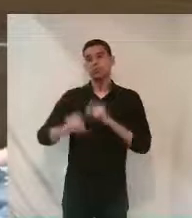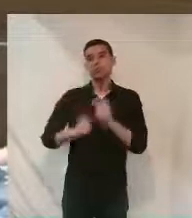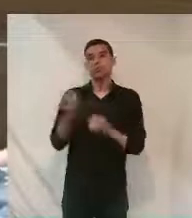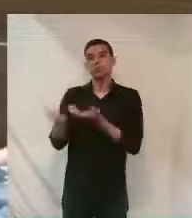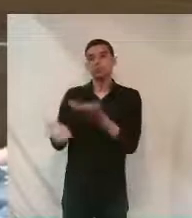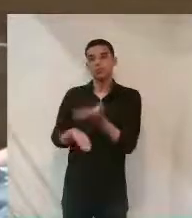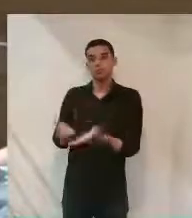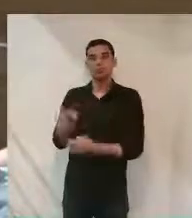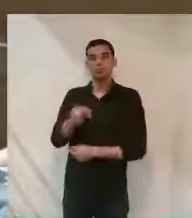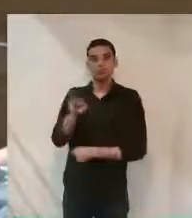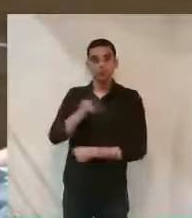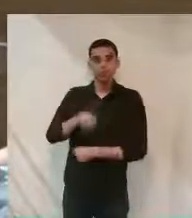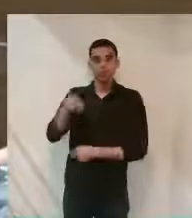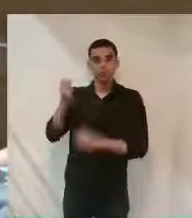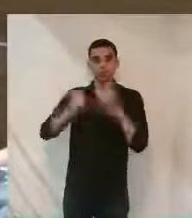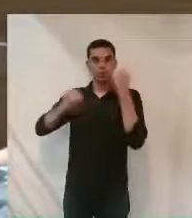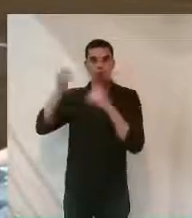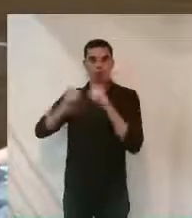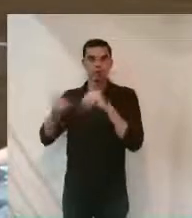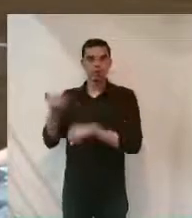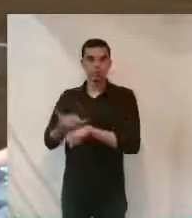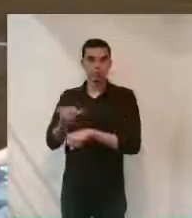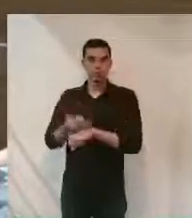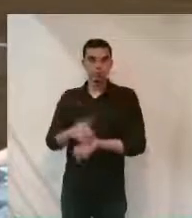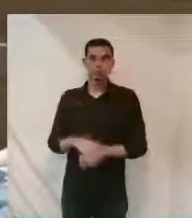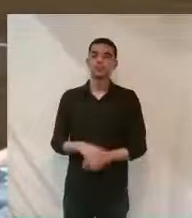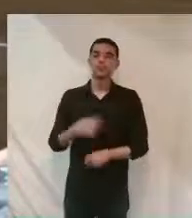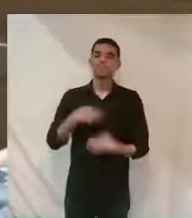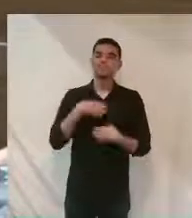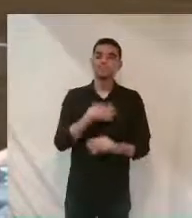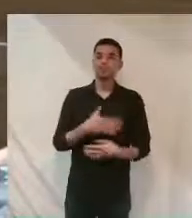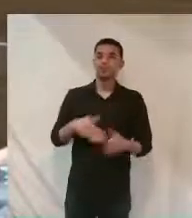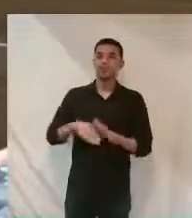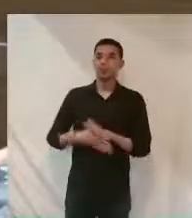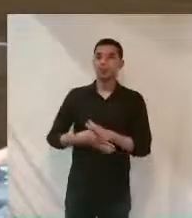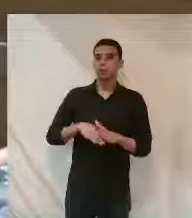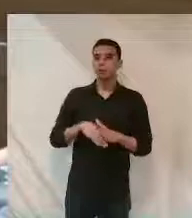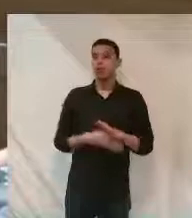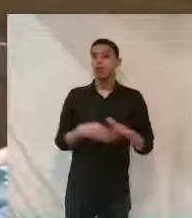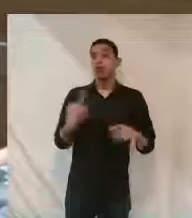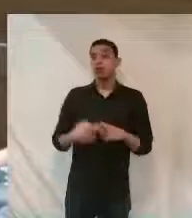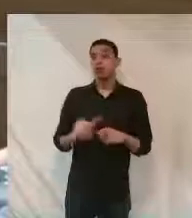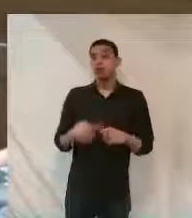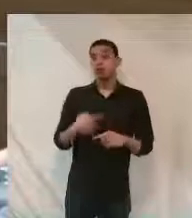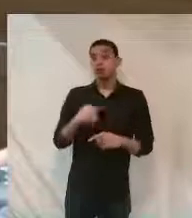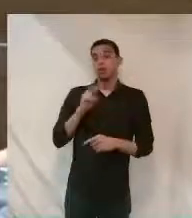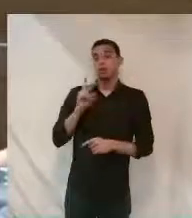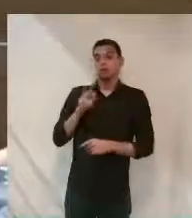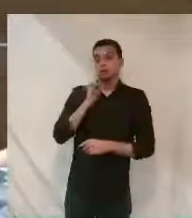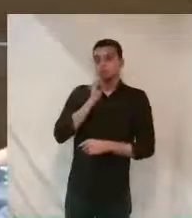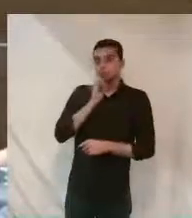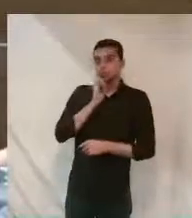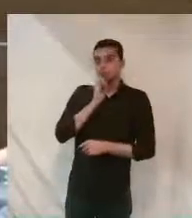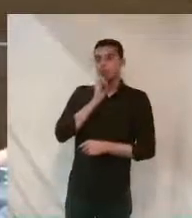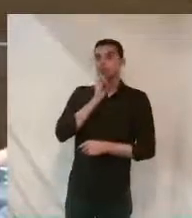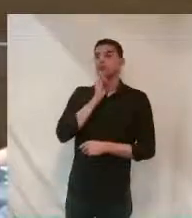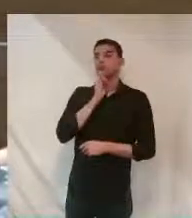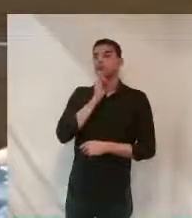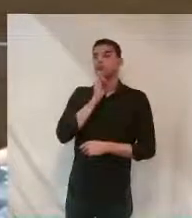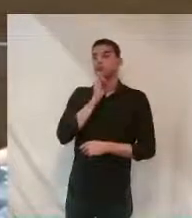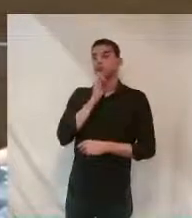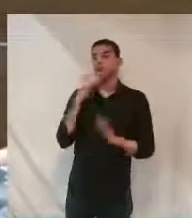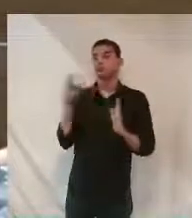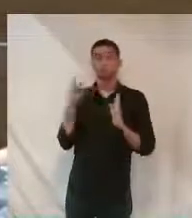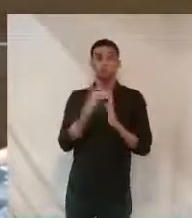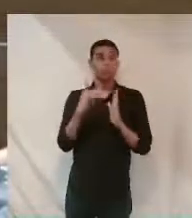siderúrgica. Eu até me incomodo um pouco quando eu vejo, por exemplo, um